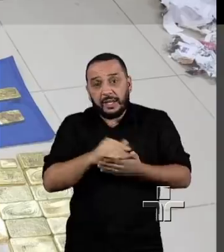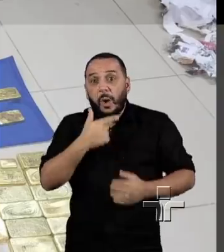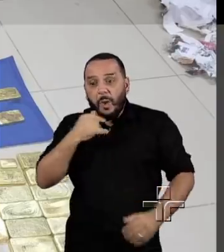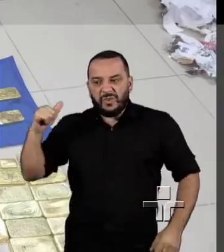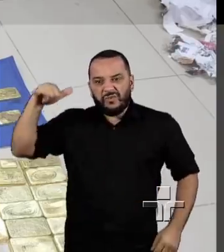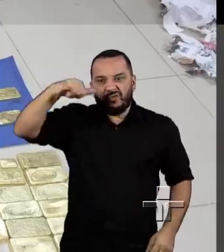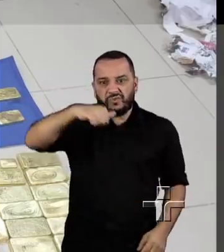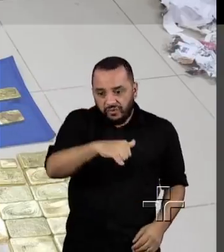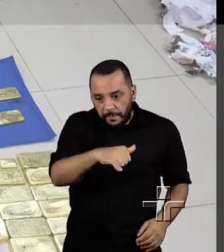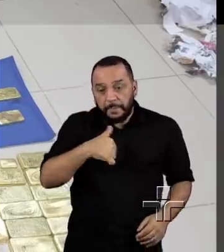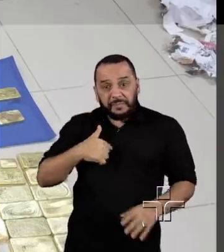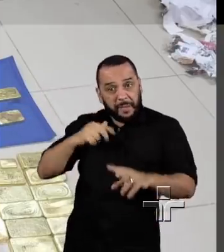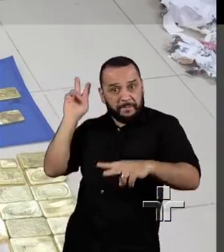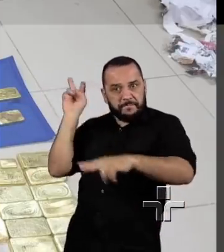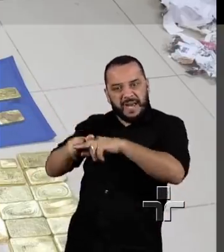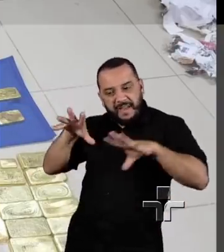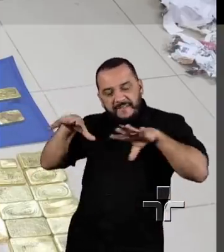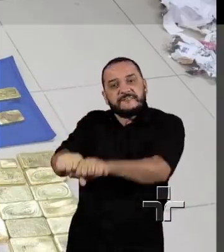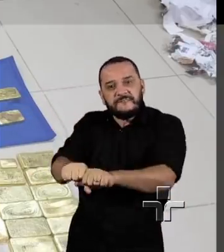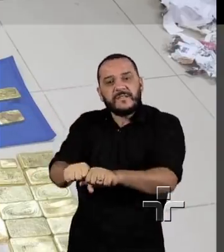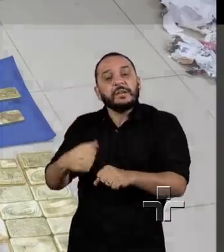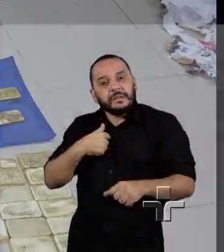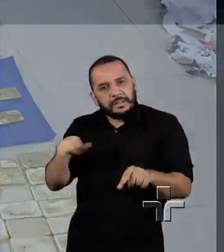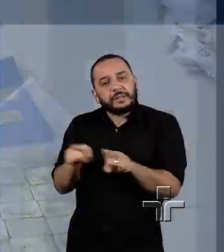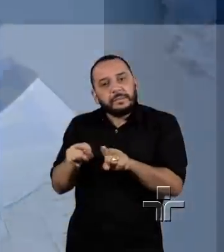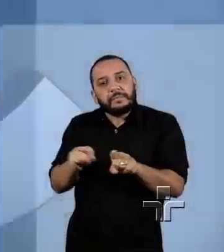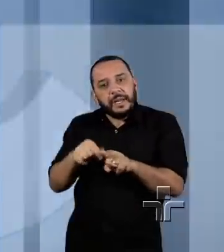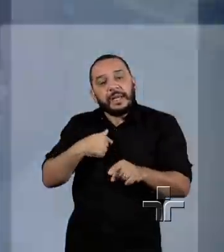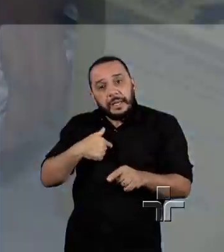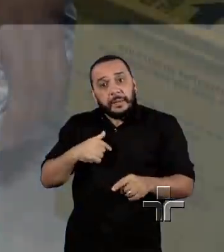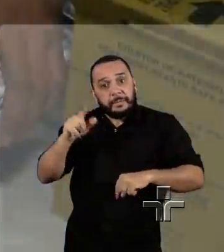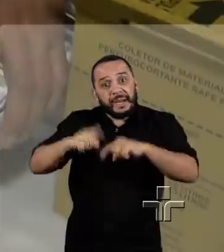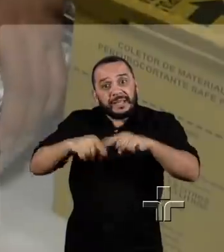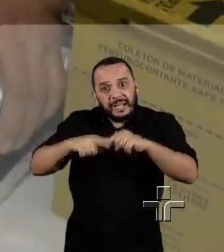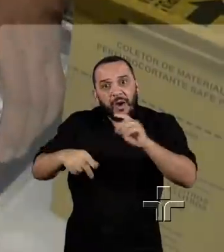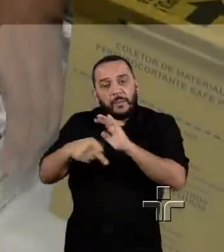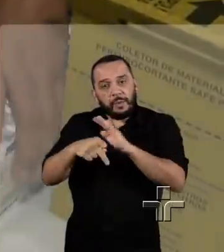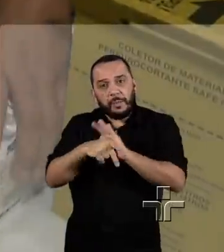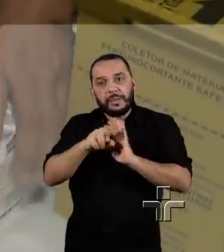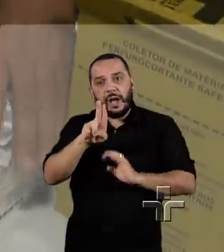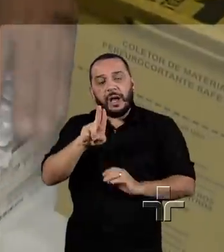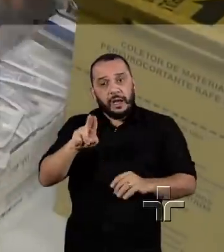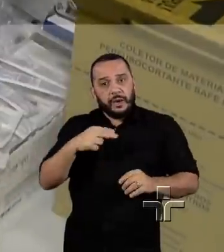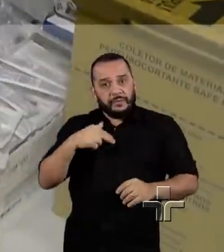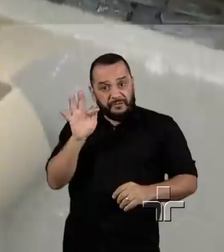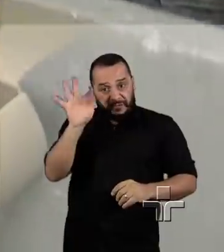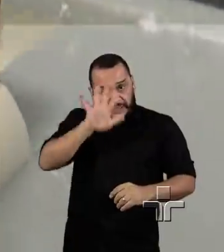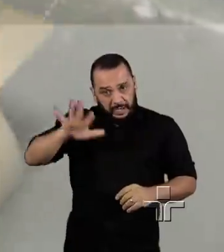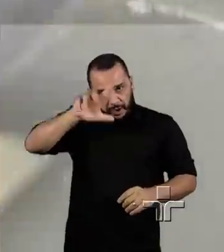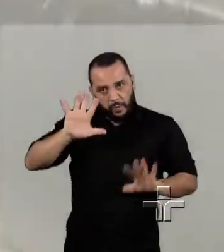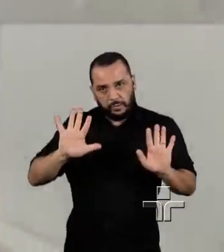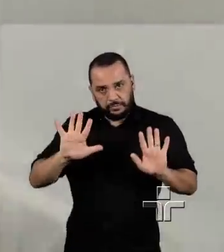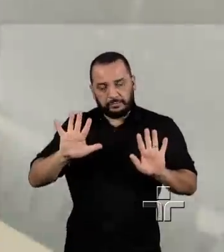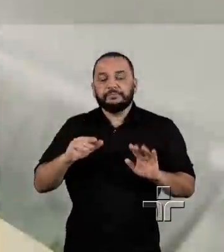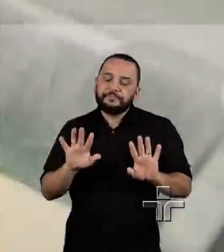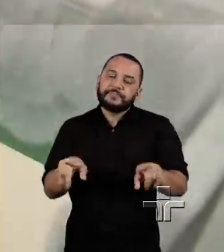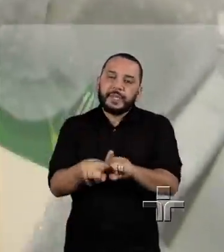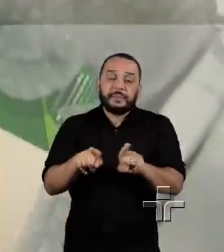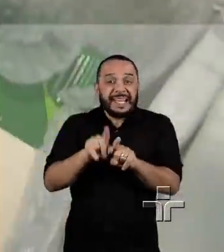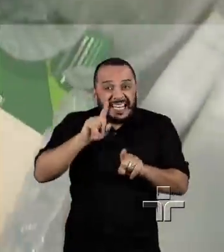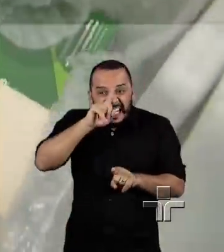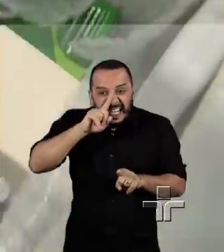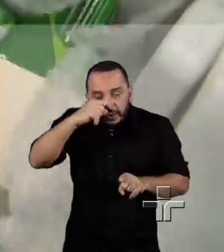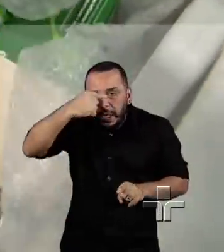flagrante por crime ambiental e usurpação de bem da União. Balanço do Ministério da Saúde alerta para os riscos da